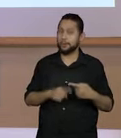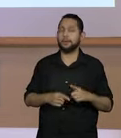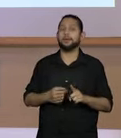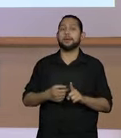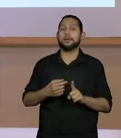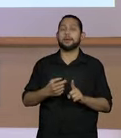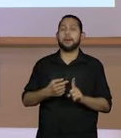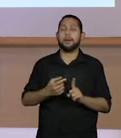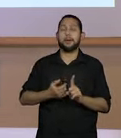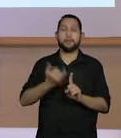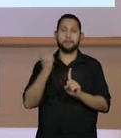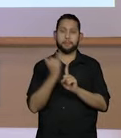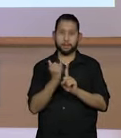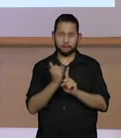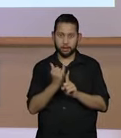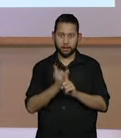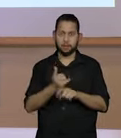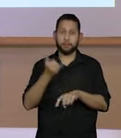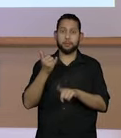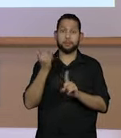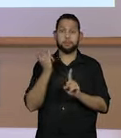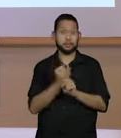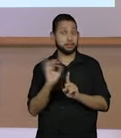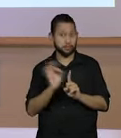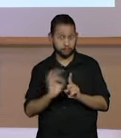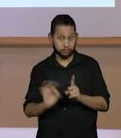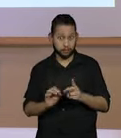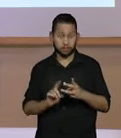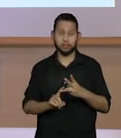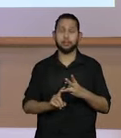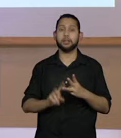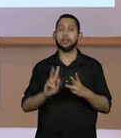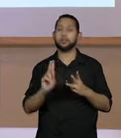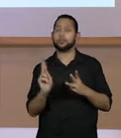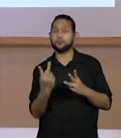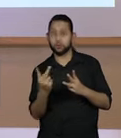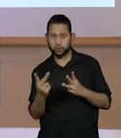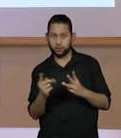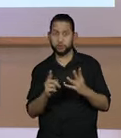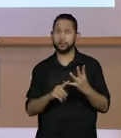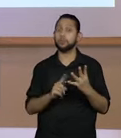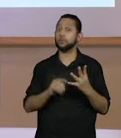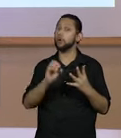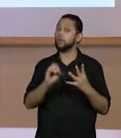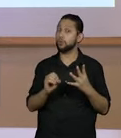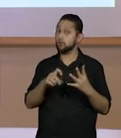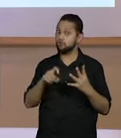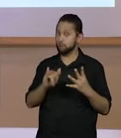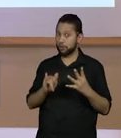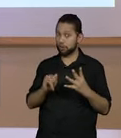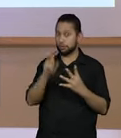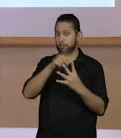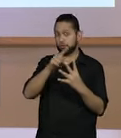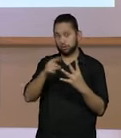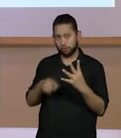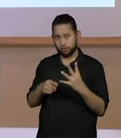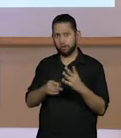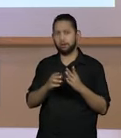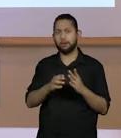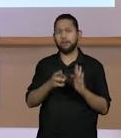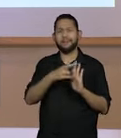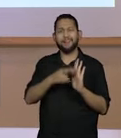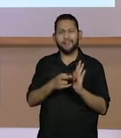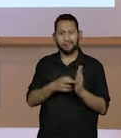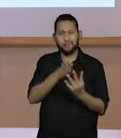e, por último, o oxigênio, como eu tinha dito. O importante, neste caso, é deixarmos o oxigênio por último, que normalmente ele